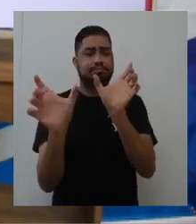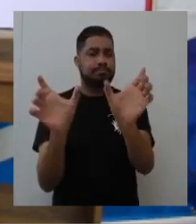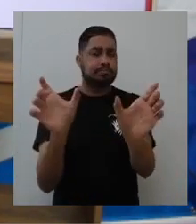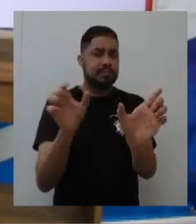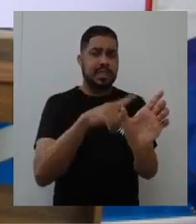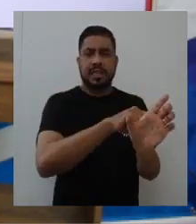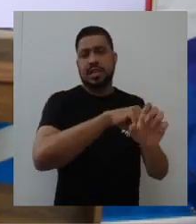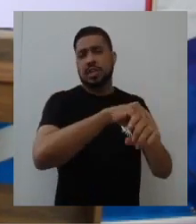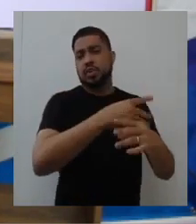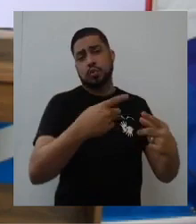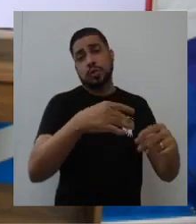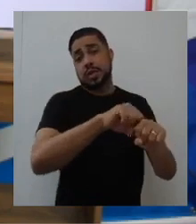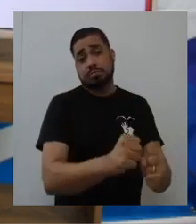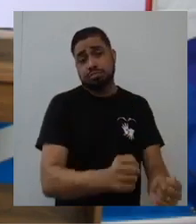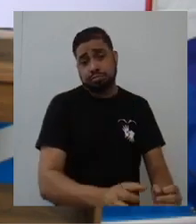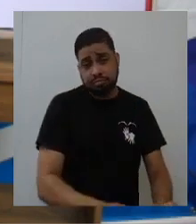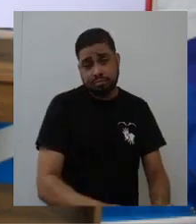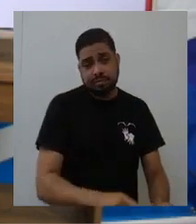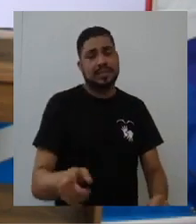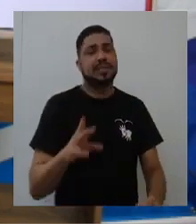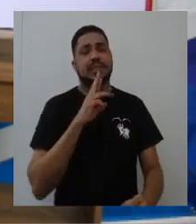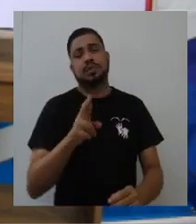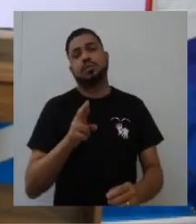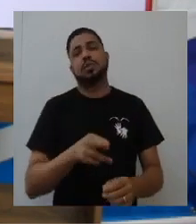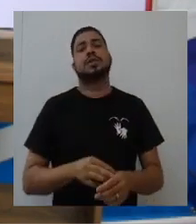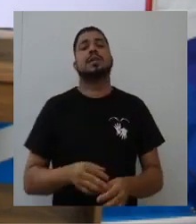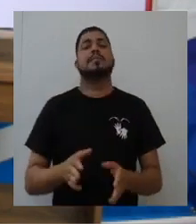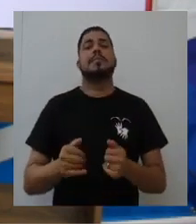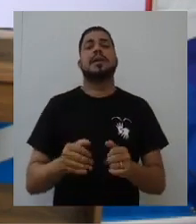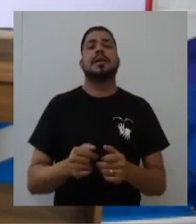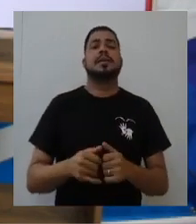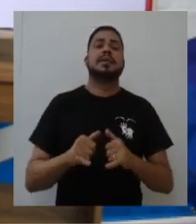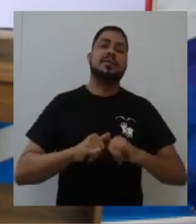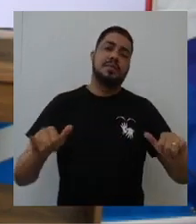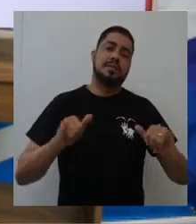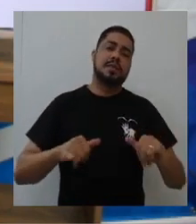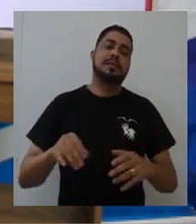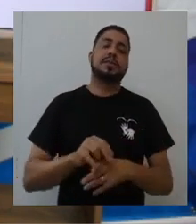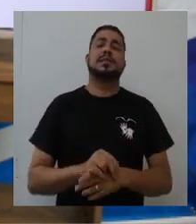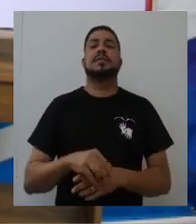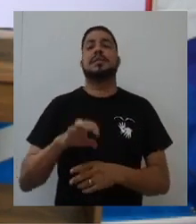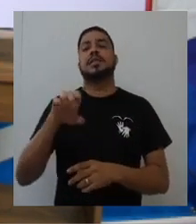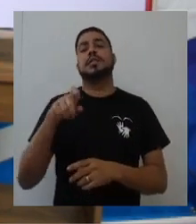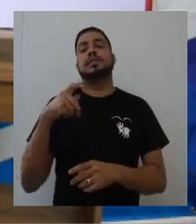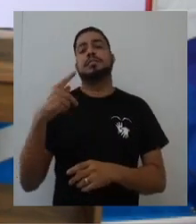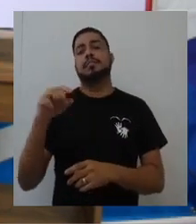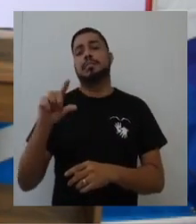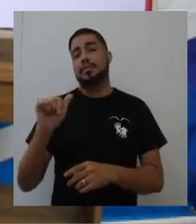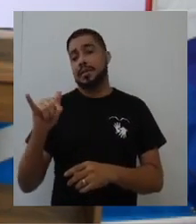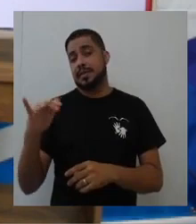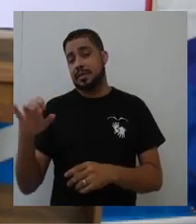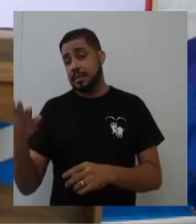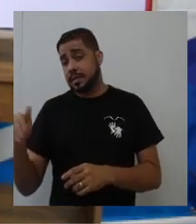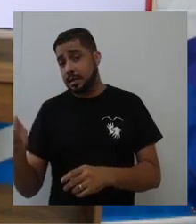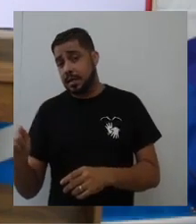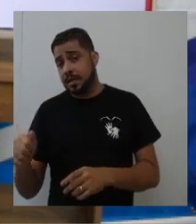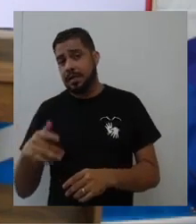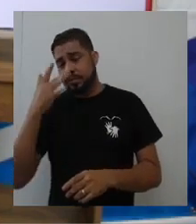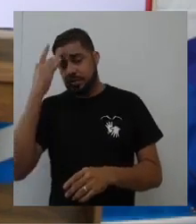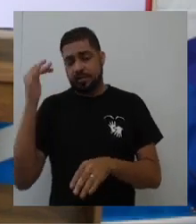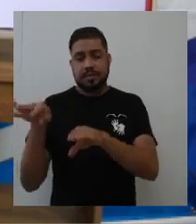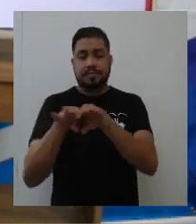escombros. E é isso que a resposta pede. É isso daí. A informação explícita garante que todo mundo esteja em pé de